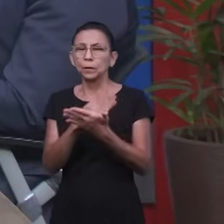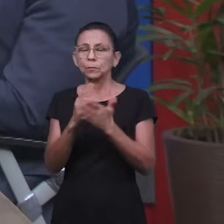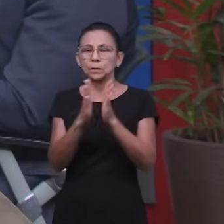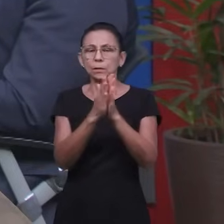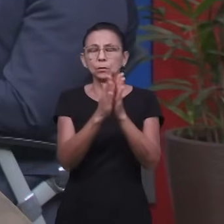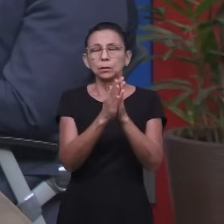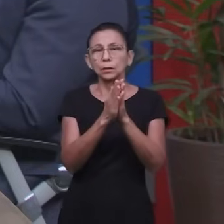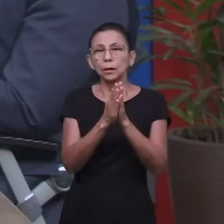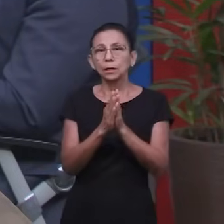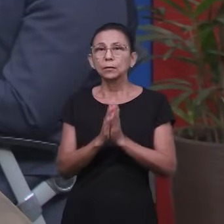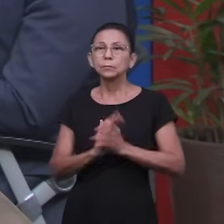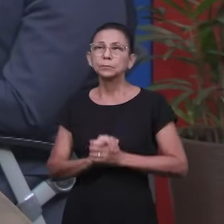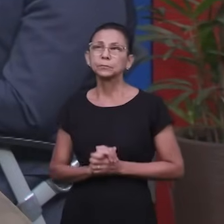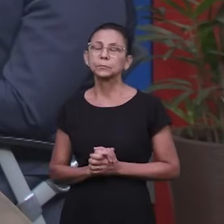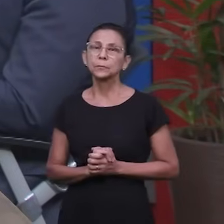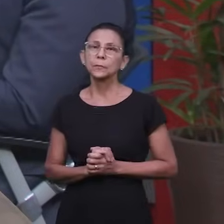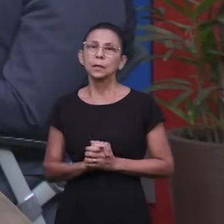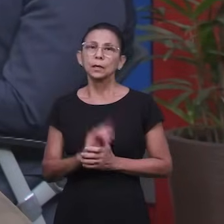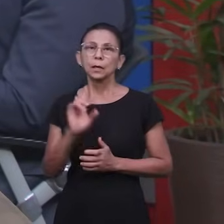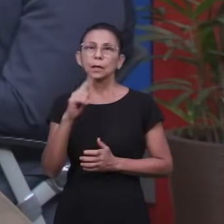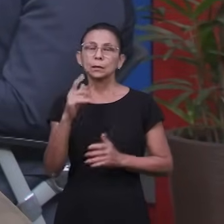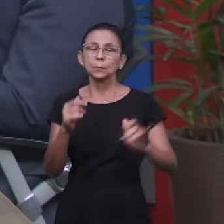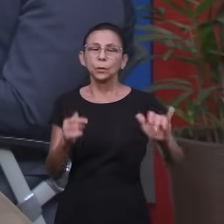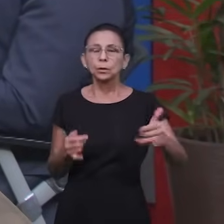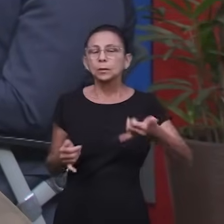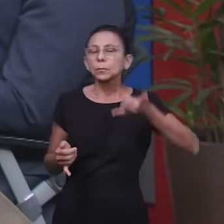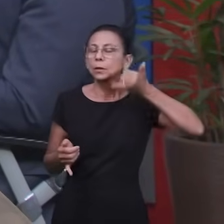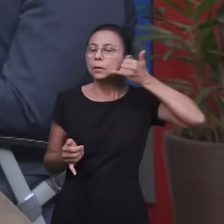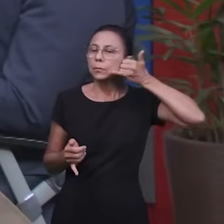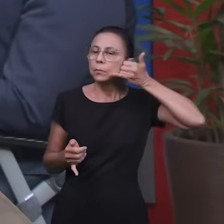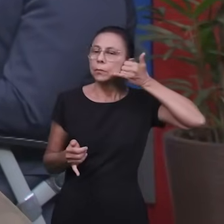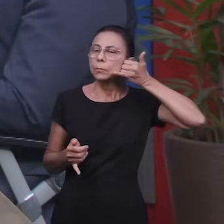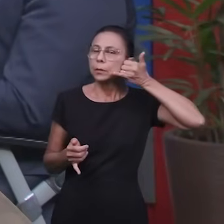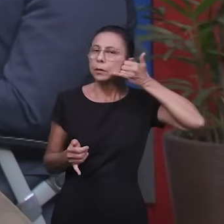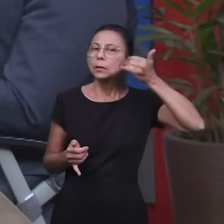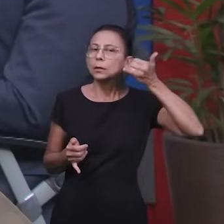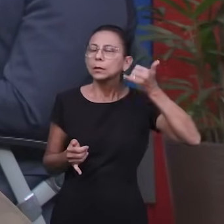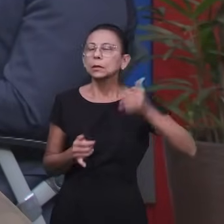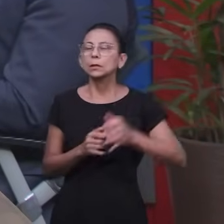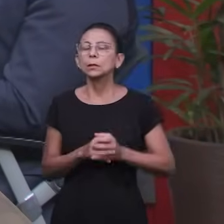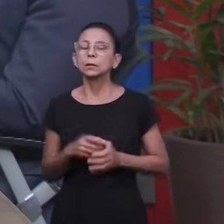naquele momento. E eu disse, olha, o Senhor vai abençoar e a senhora